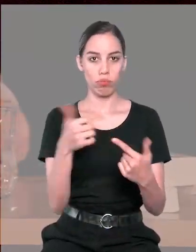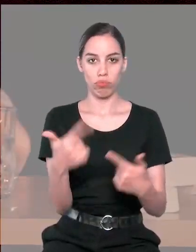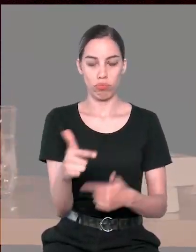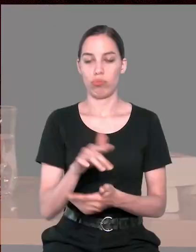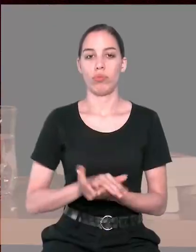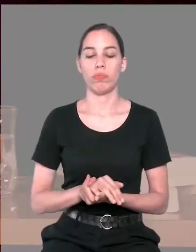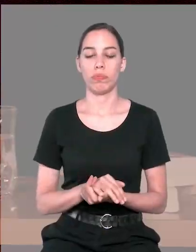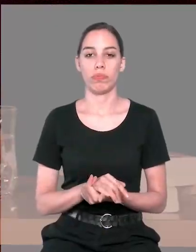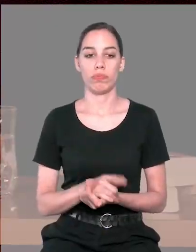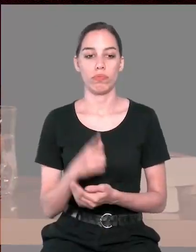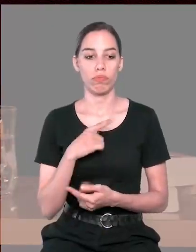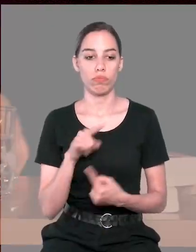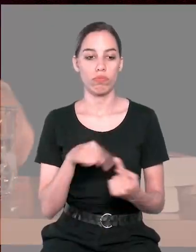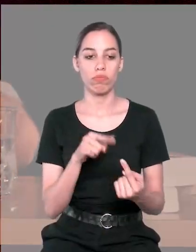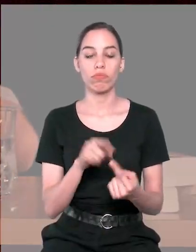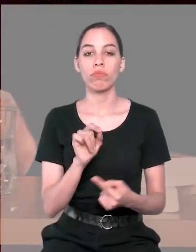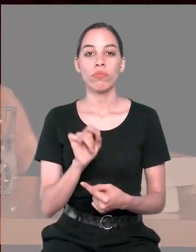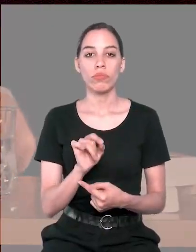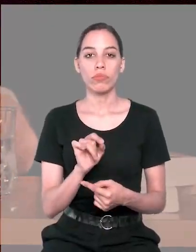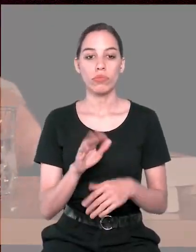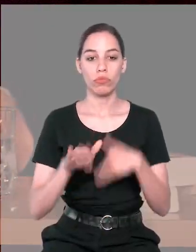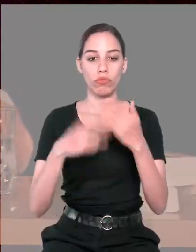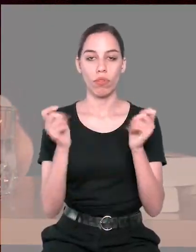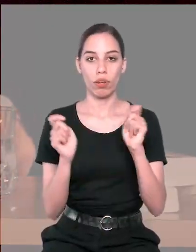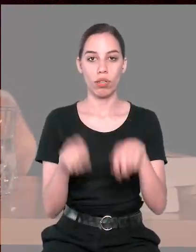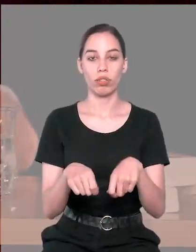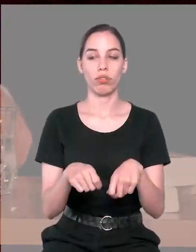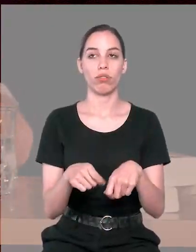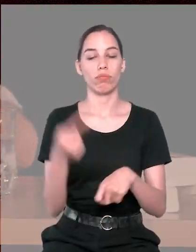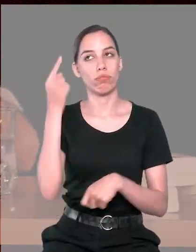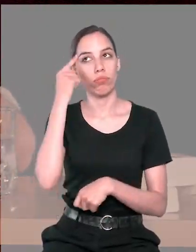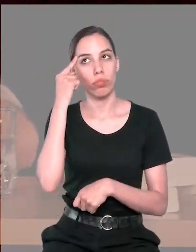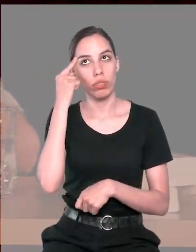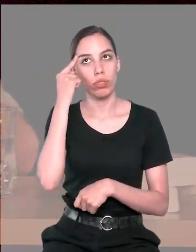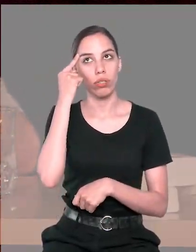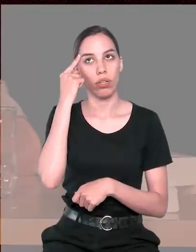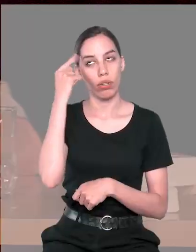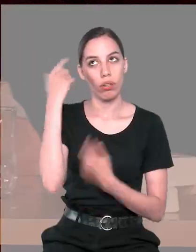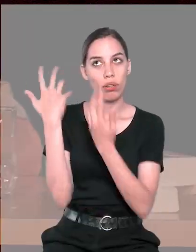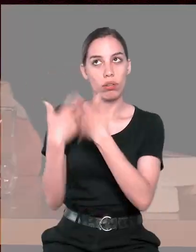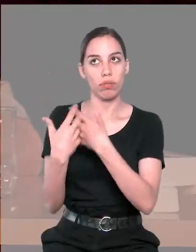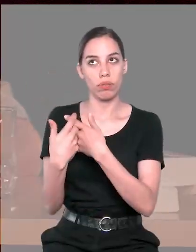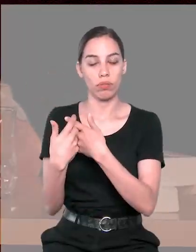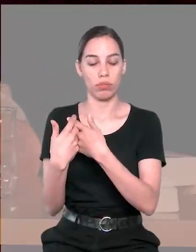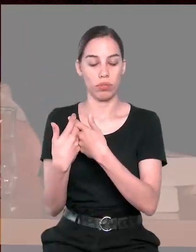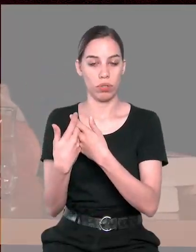que tinha por função desenvolver essa capacidade de fazer, essa capacidade de pensar, essa capacidade de